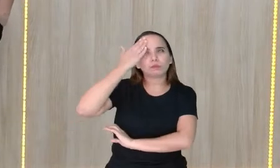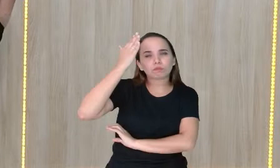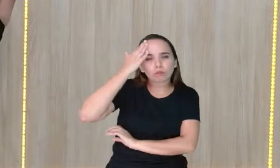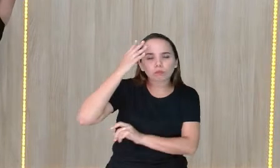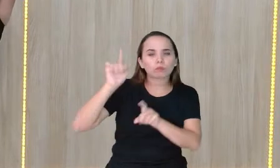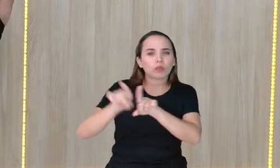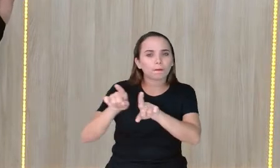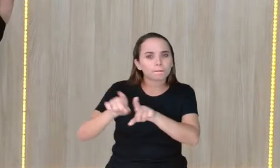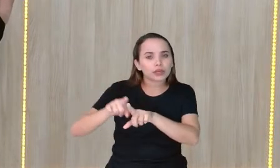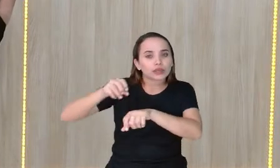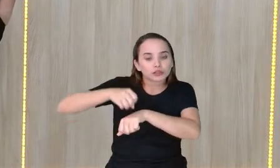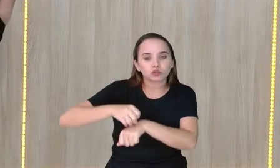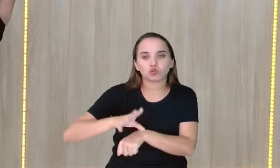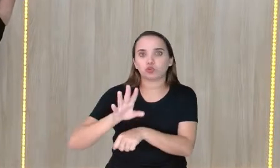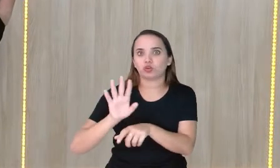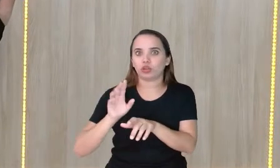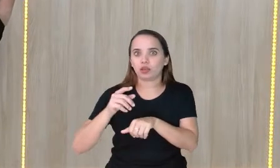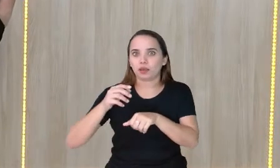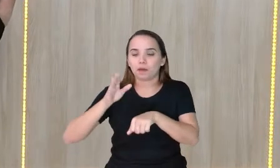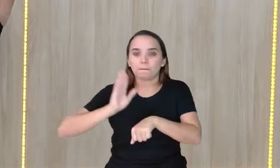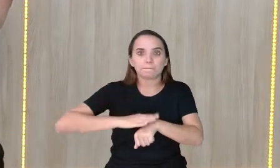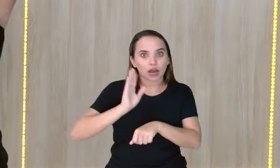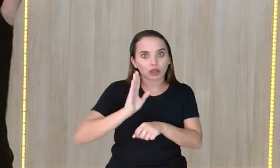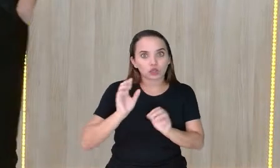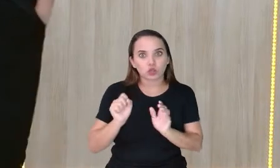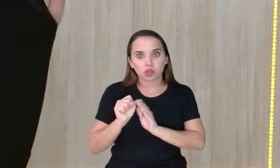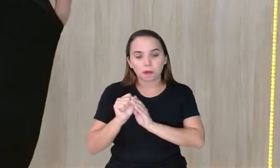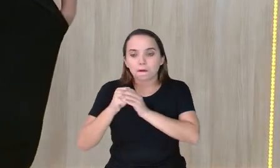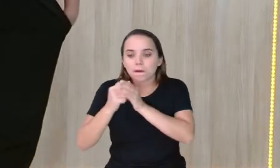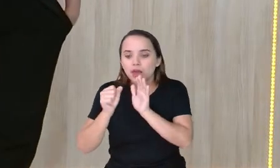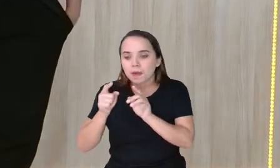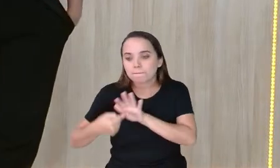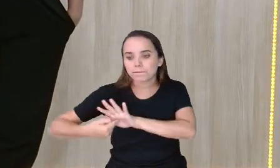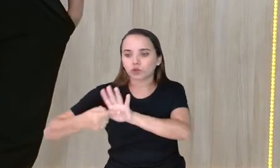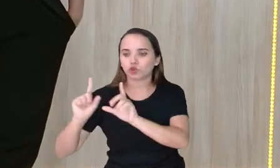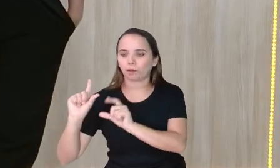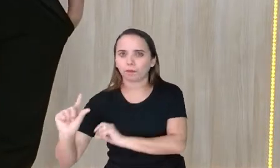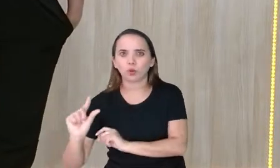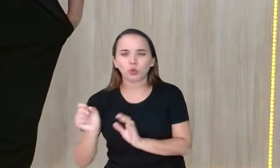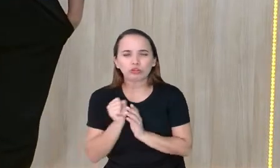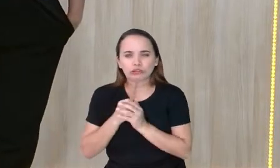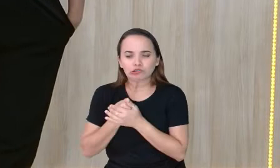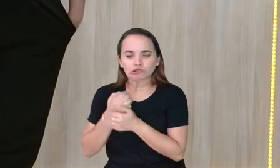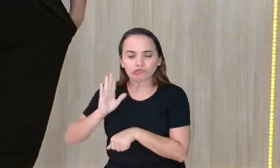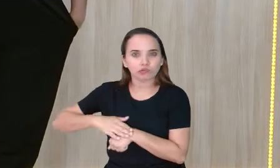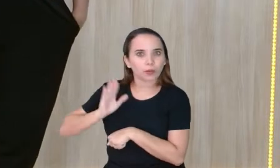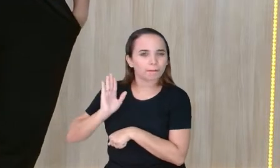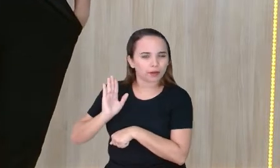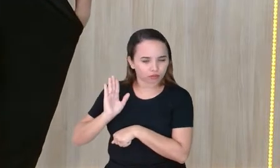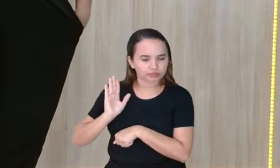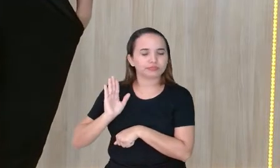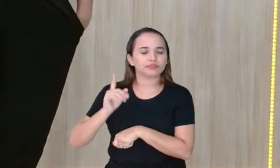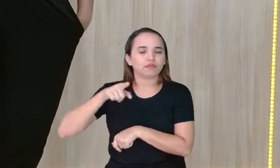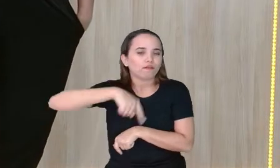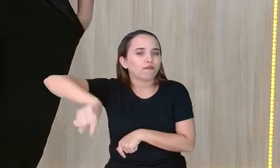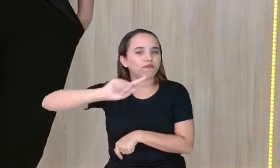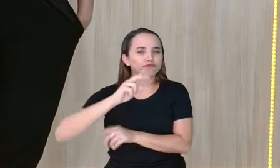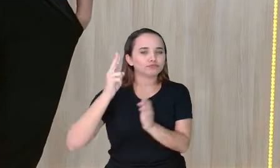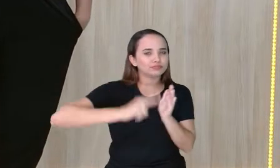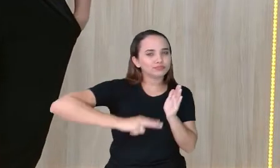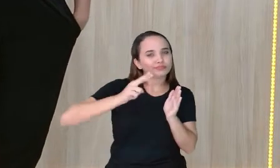sugerir mais do que mostrar, né? Para ser mais uma sugestão e aí dar ao leitor essa